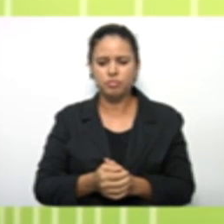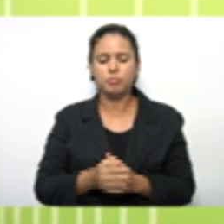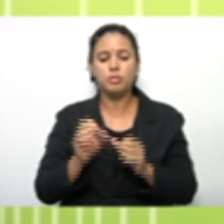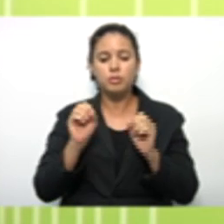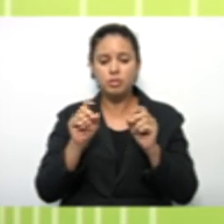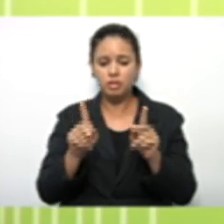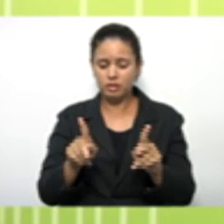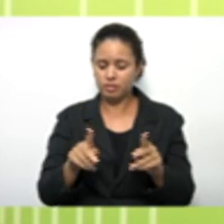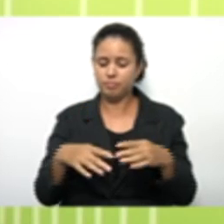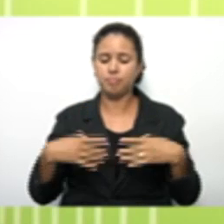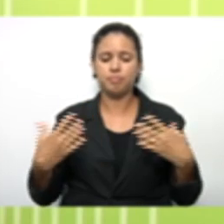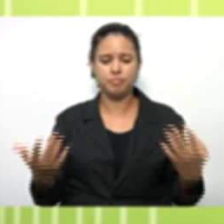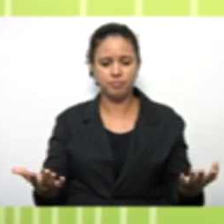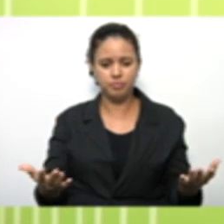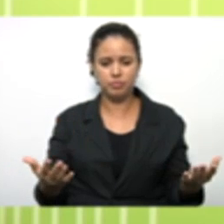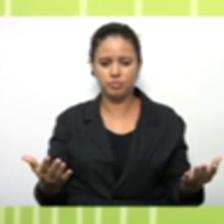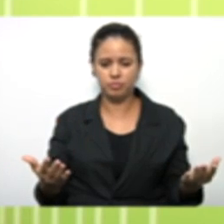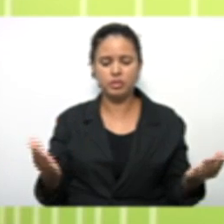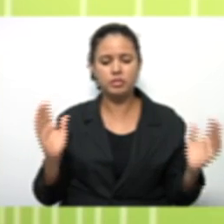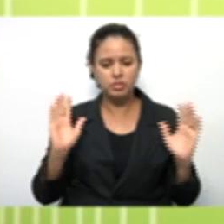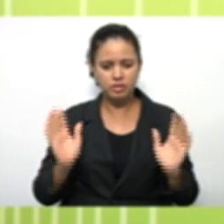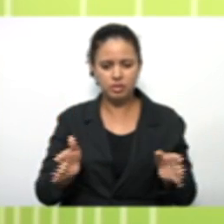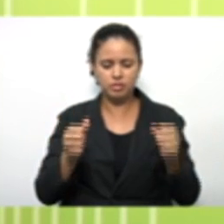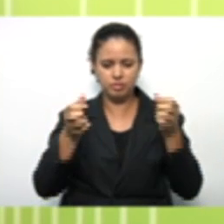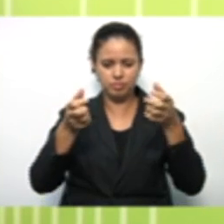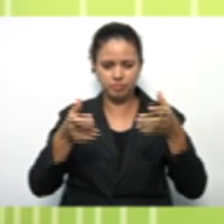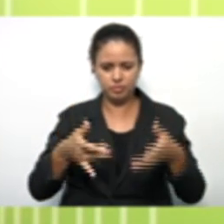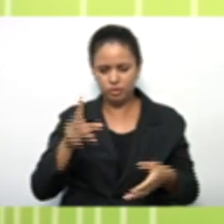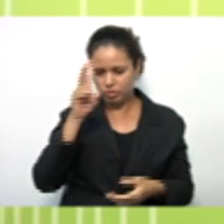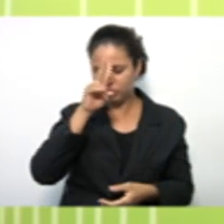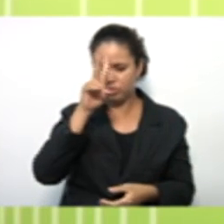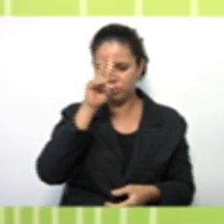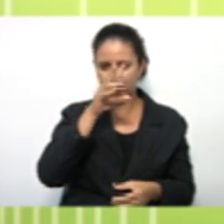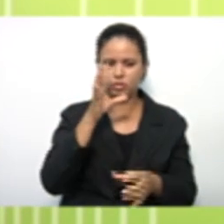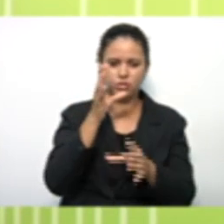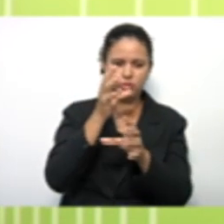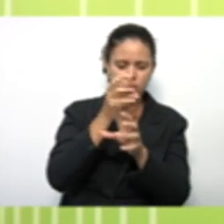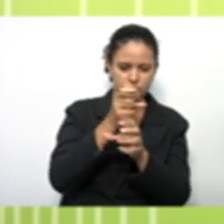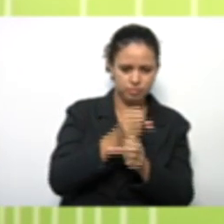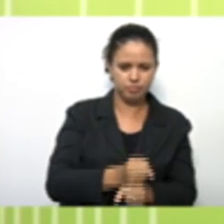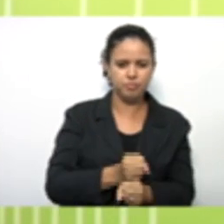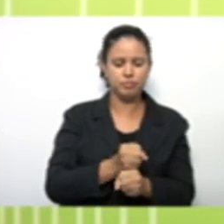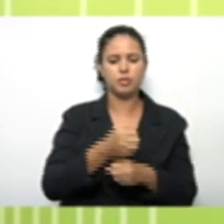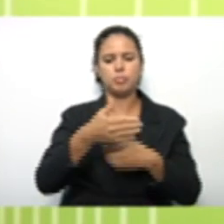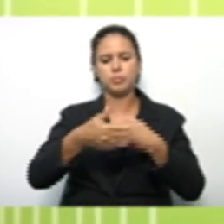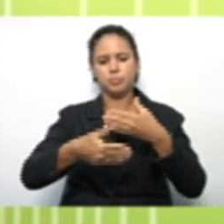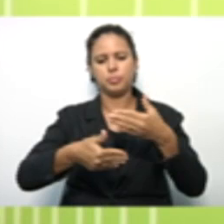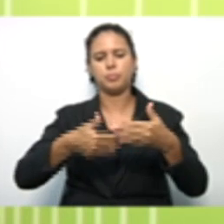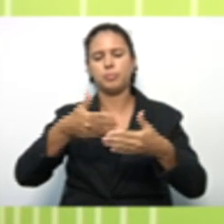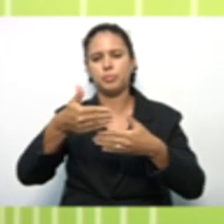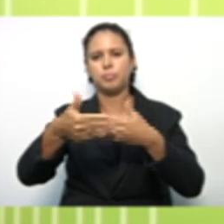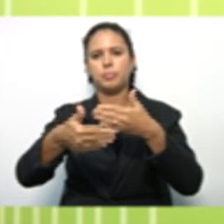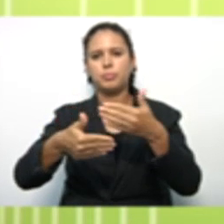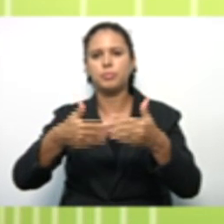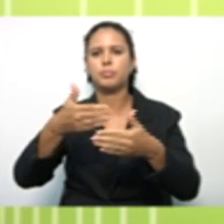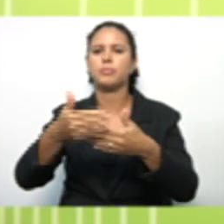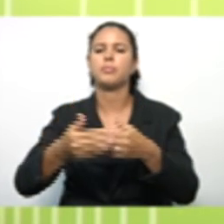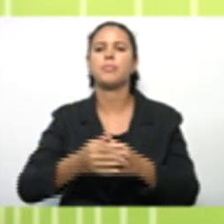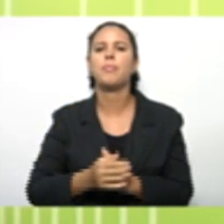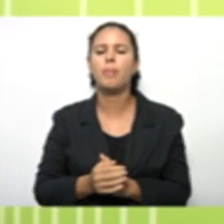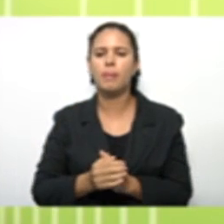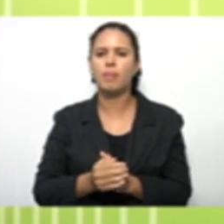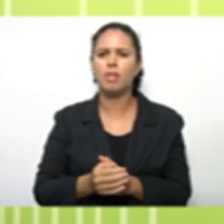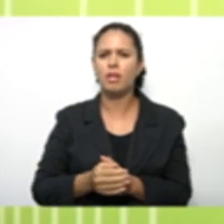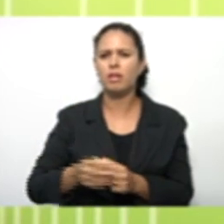Ok, então nós falamos aqui, né, da história da contabilidade, que ela foi evoluindo ao longo dos anos, né,